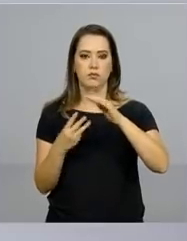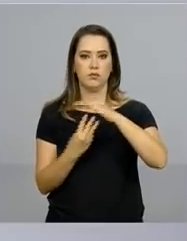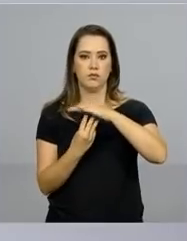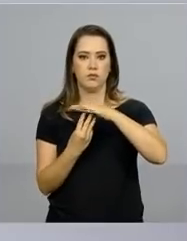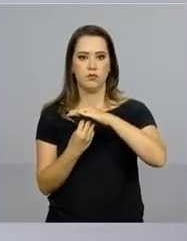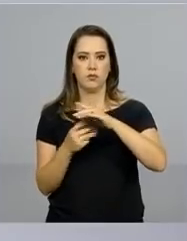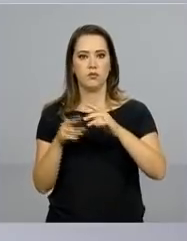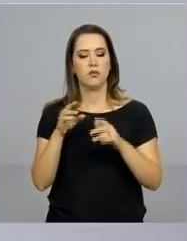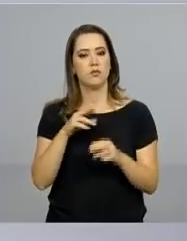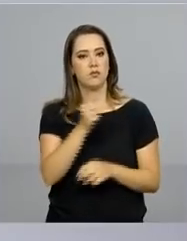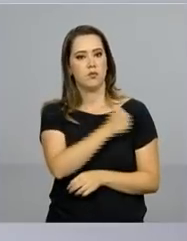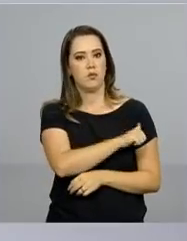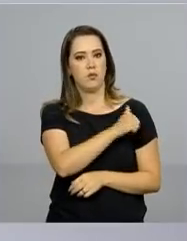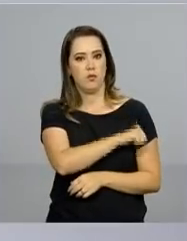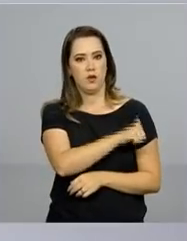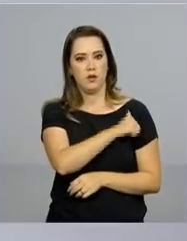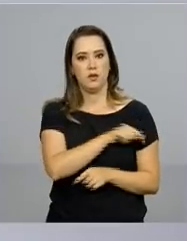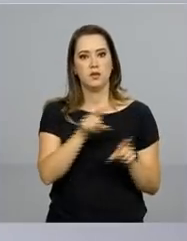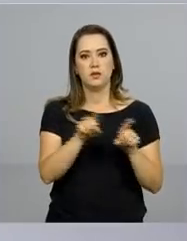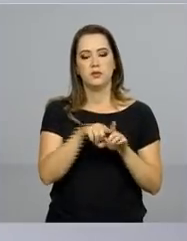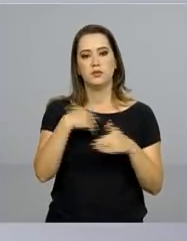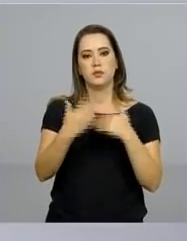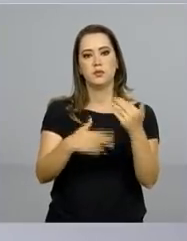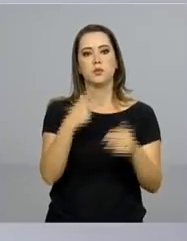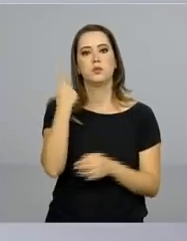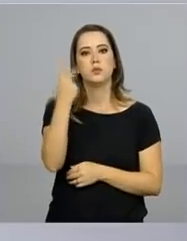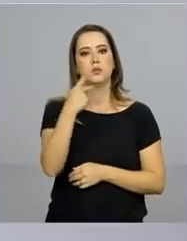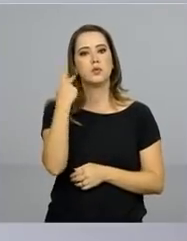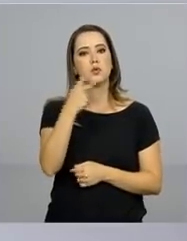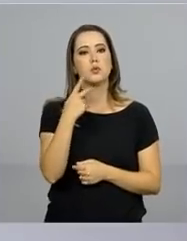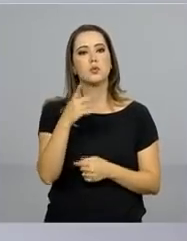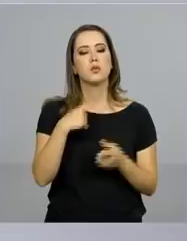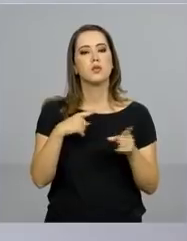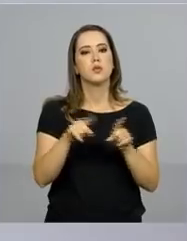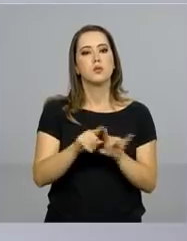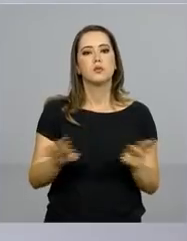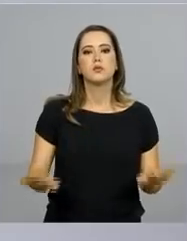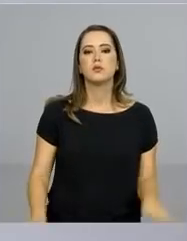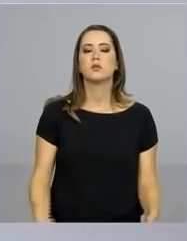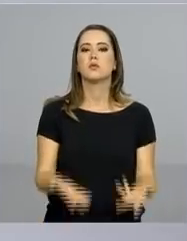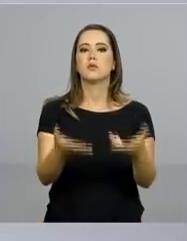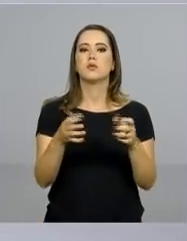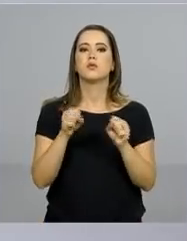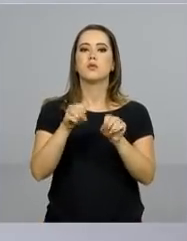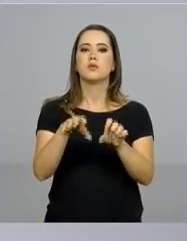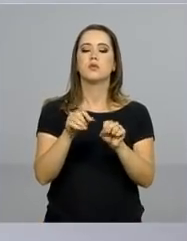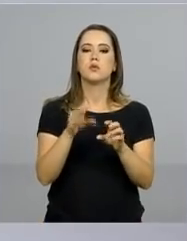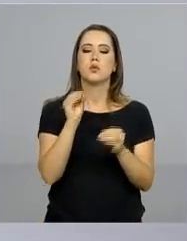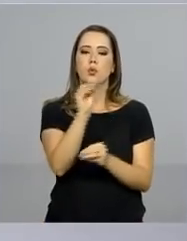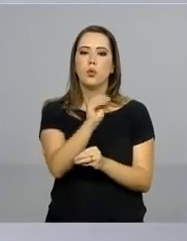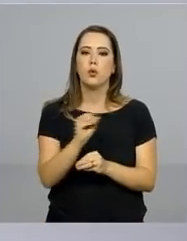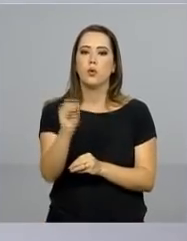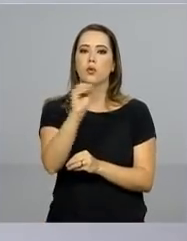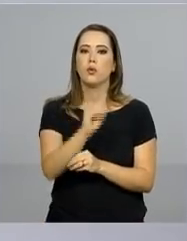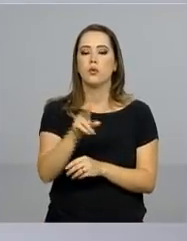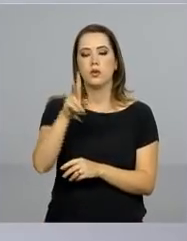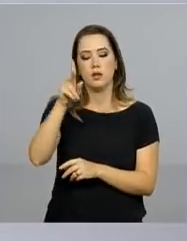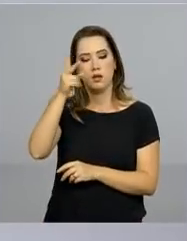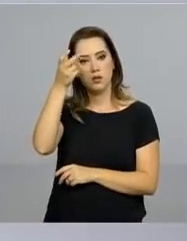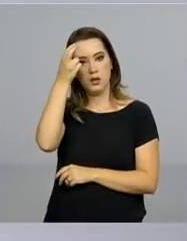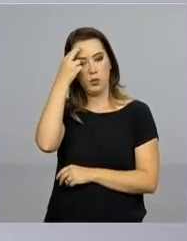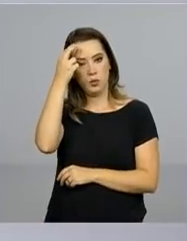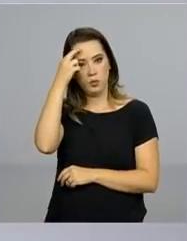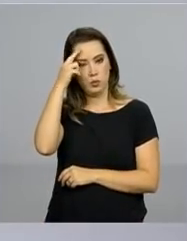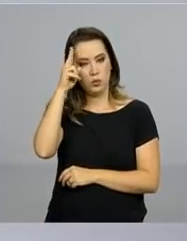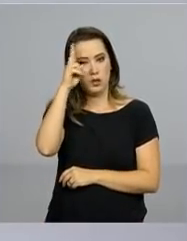Museu Nacional do Rio de Janeiro e também pelo desenvolvimento de políticas públicas que promovam a conservação do patrimônio histórico e